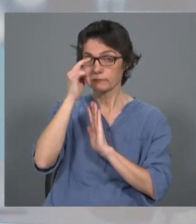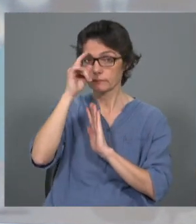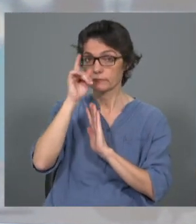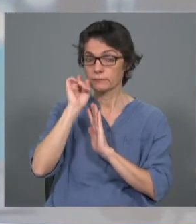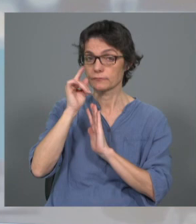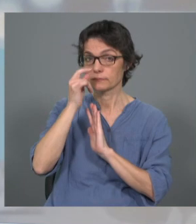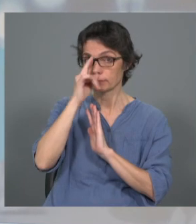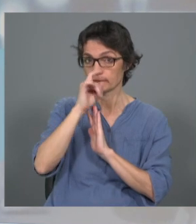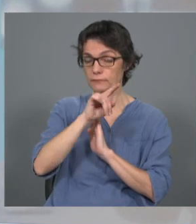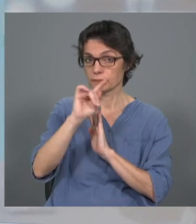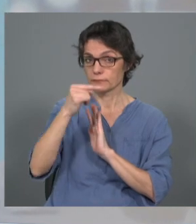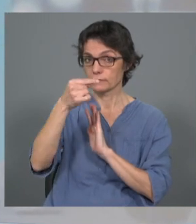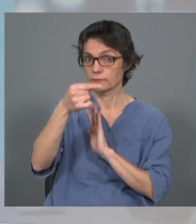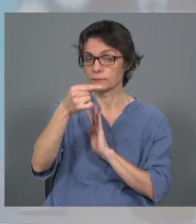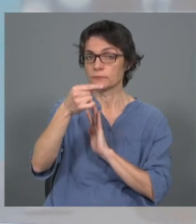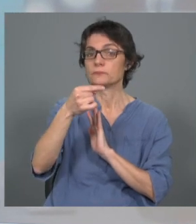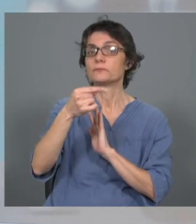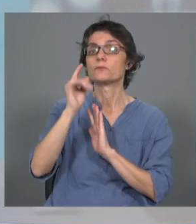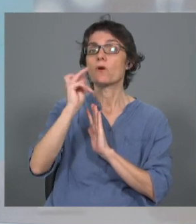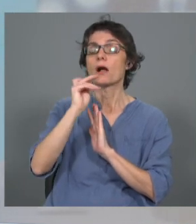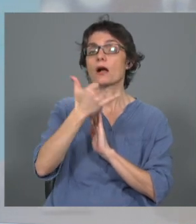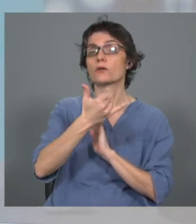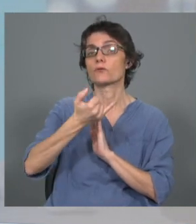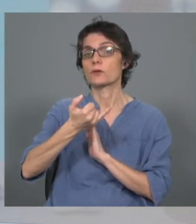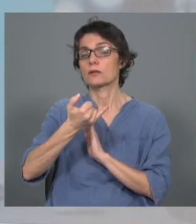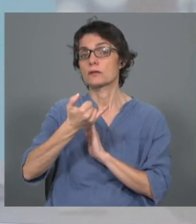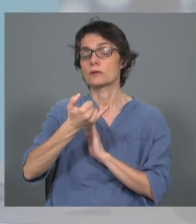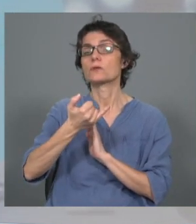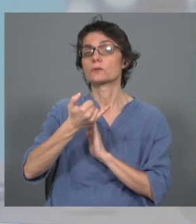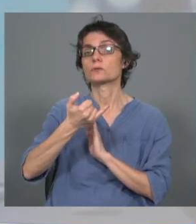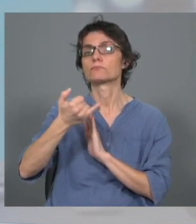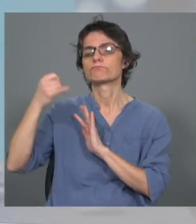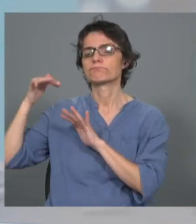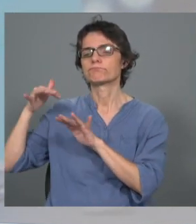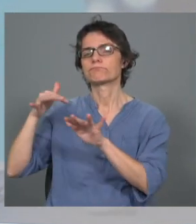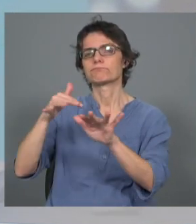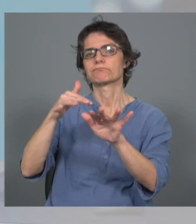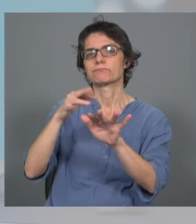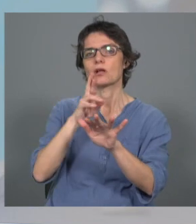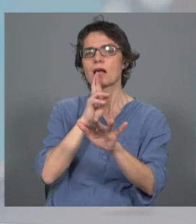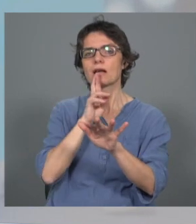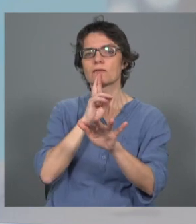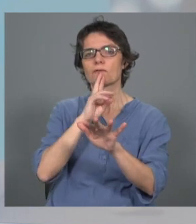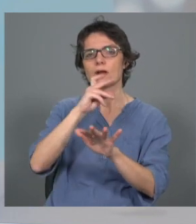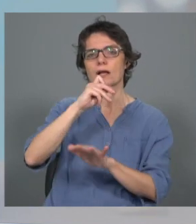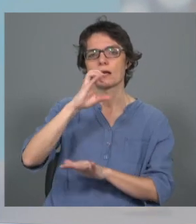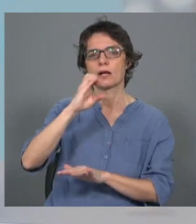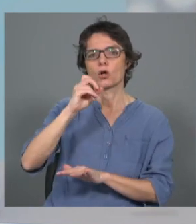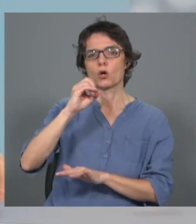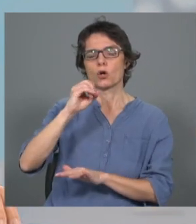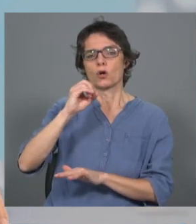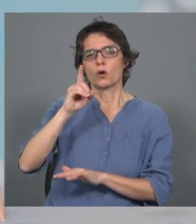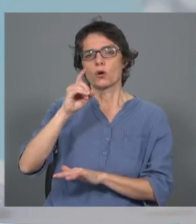cumprem amanhã 25 anos da peregrinação nacional dos Acólitos a Fátima. Está entre nós o Padre